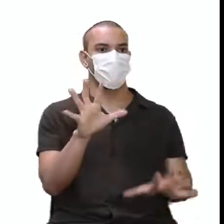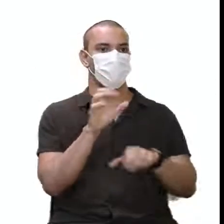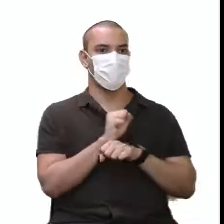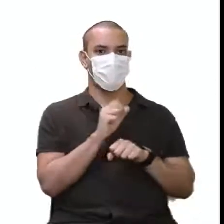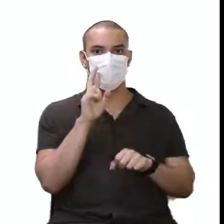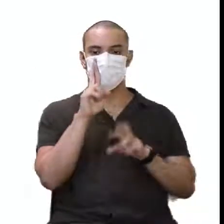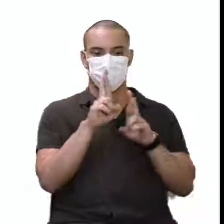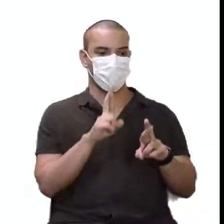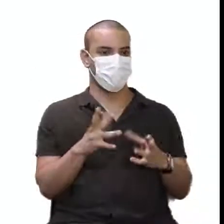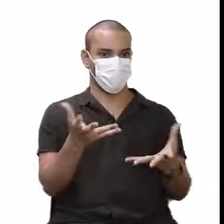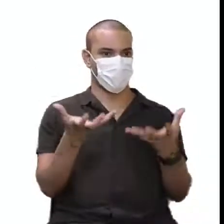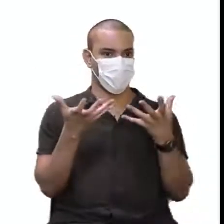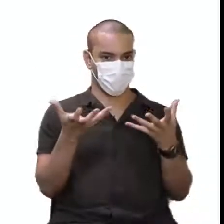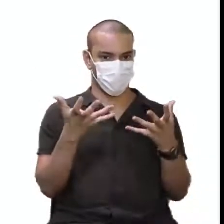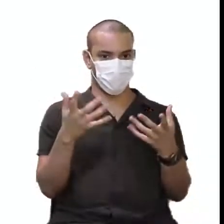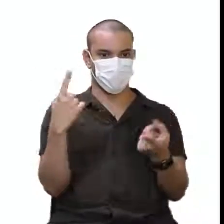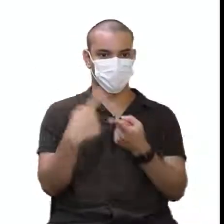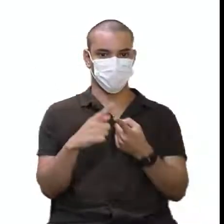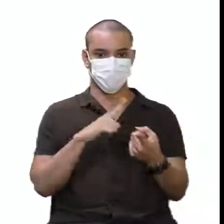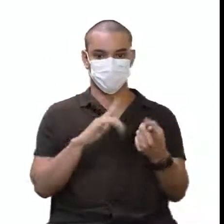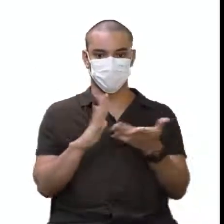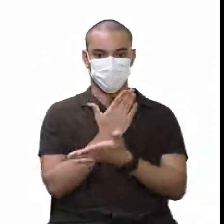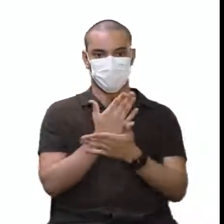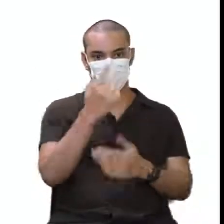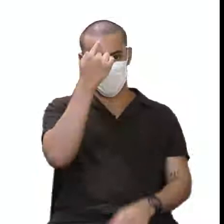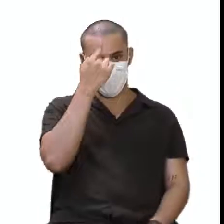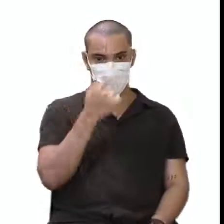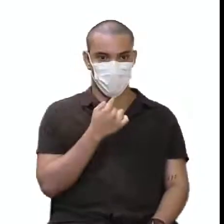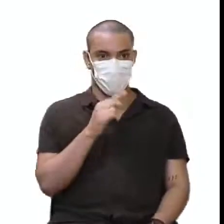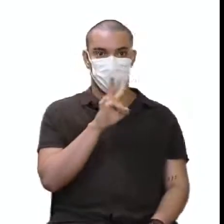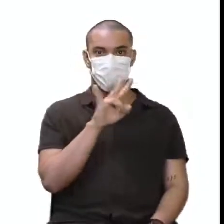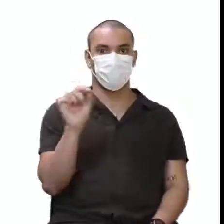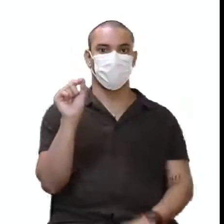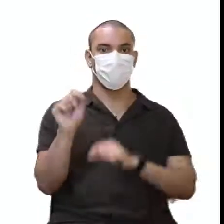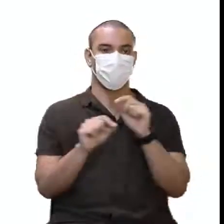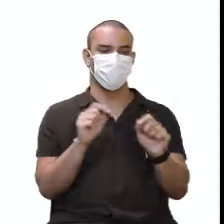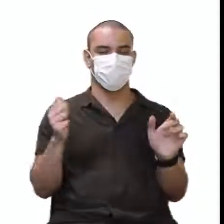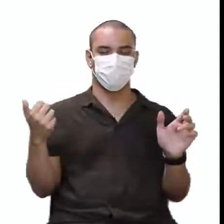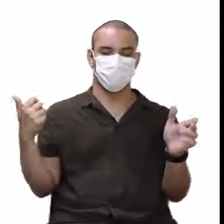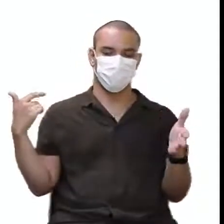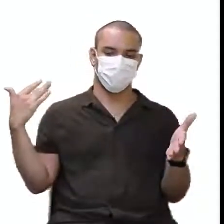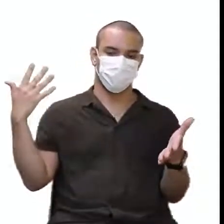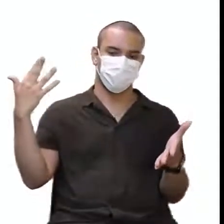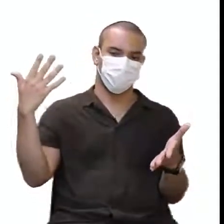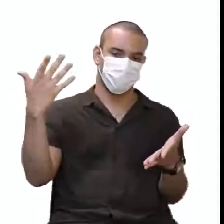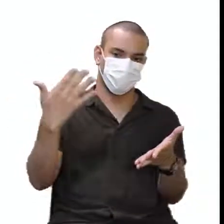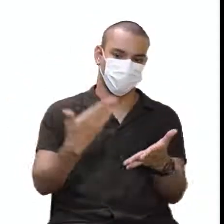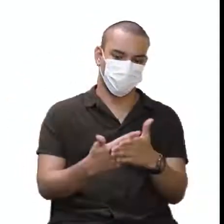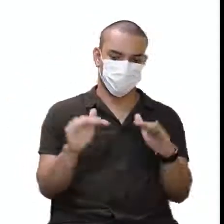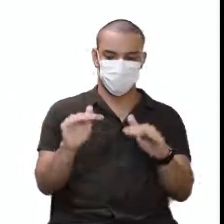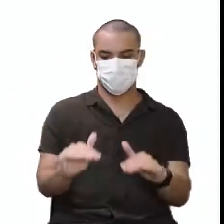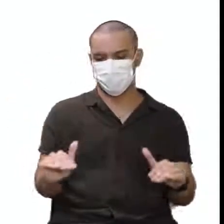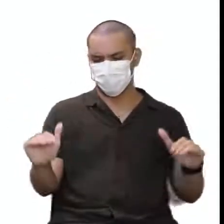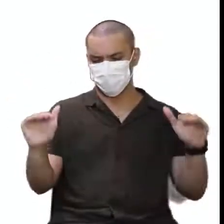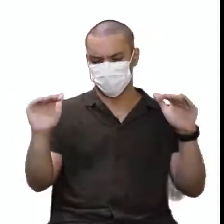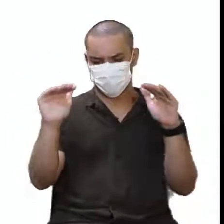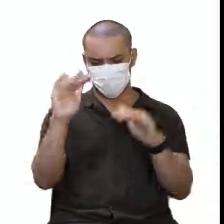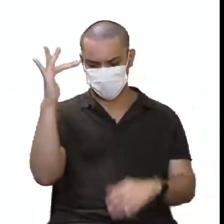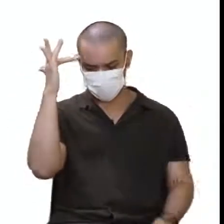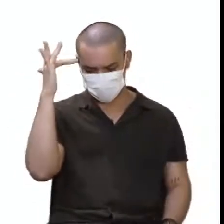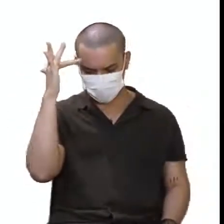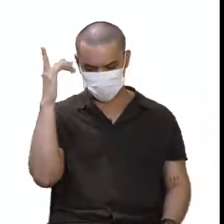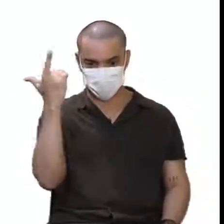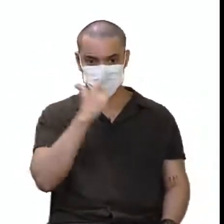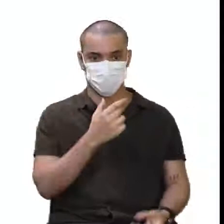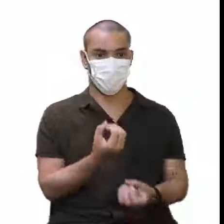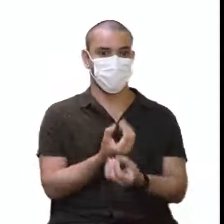os resultados que ele queria. Se fosse, tem espécies, gente, que vai para chegar à fase adulta, para chegar à fase de maturação, para